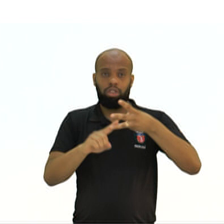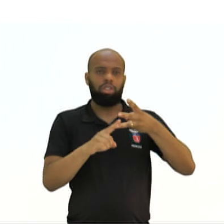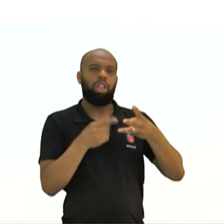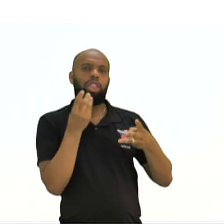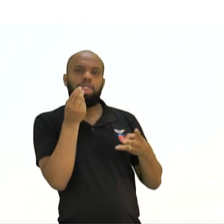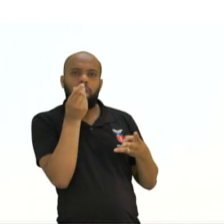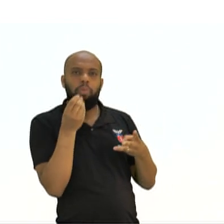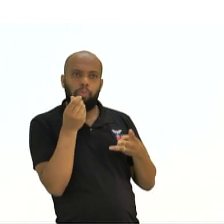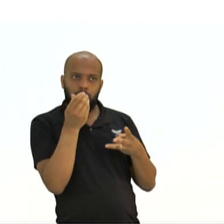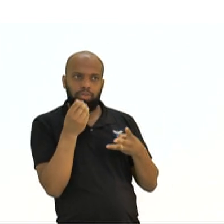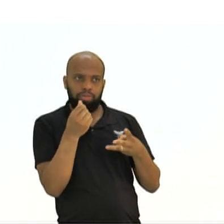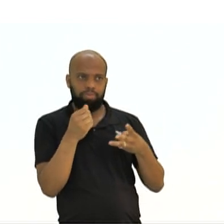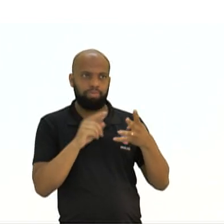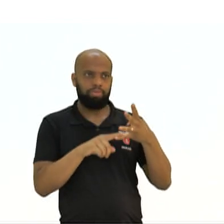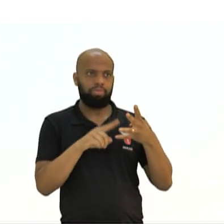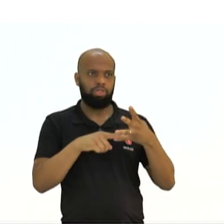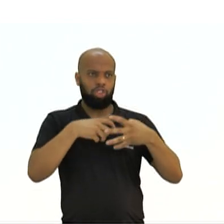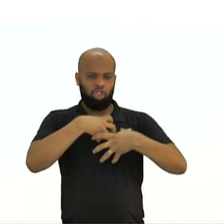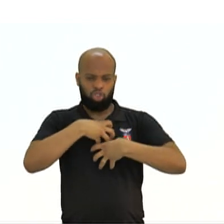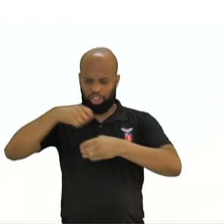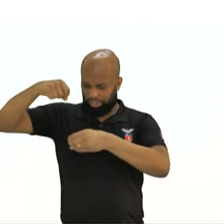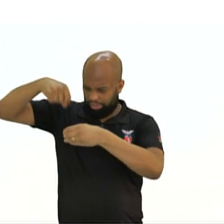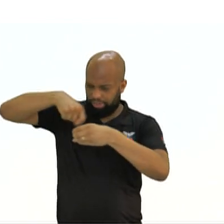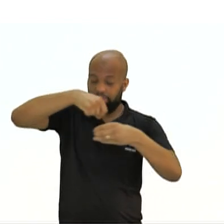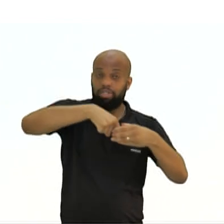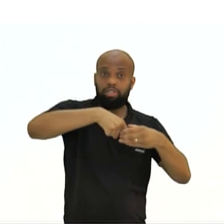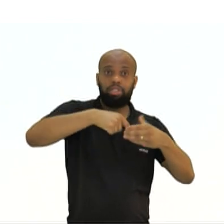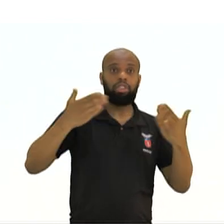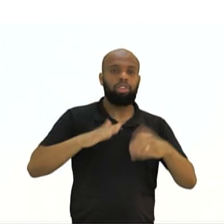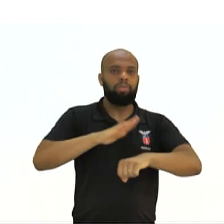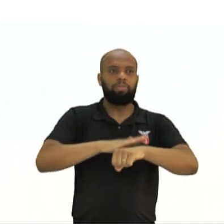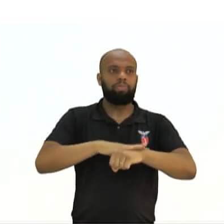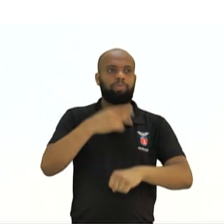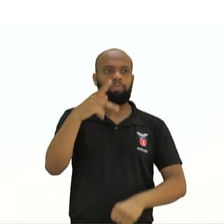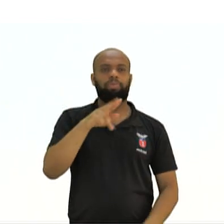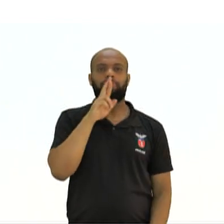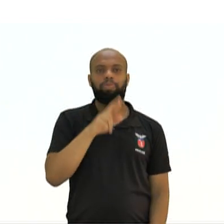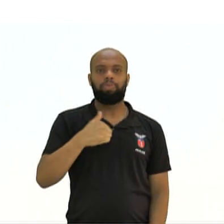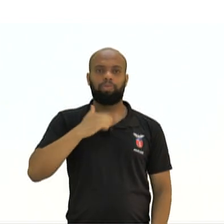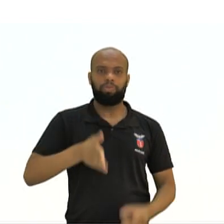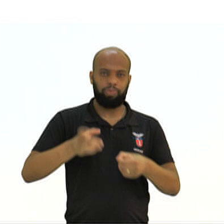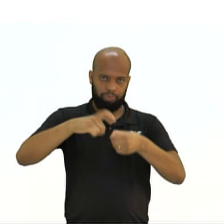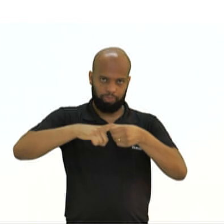da semente; D, forma da semente. Agora é com vocês, eu já volto.